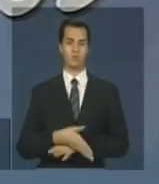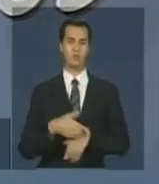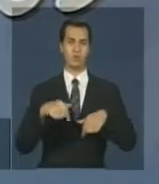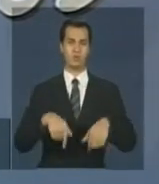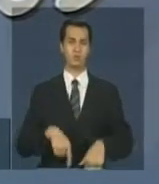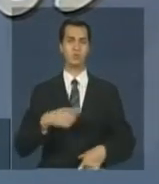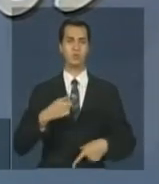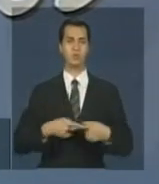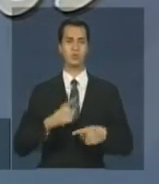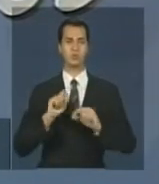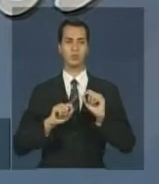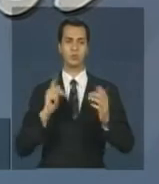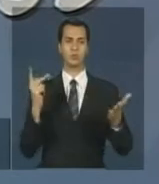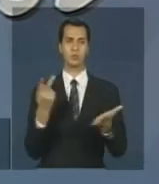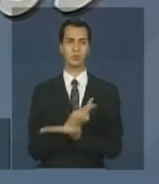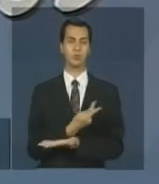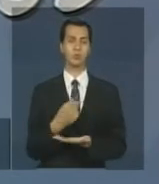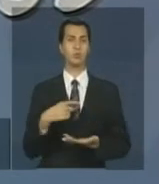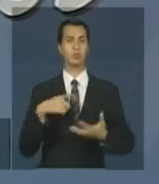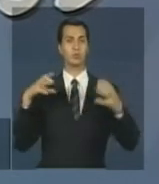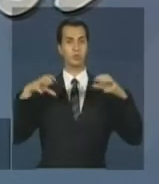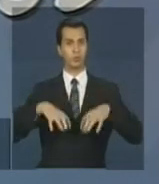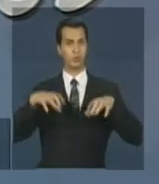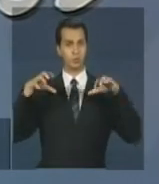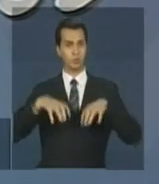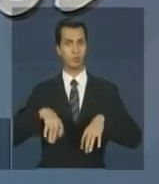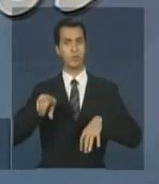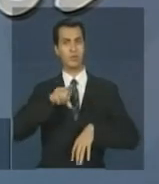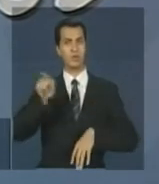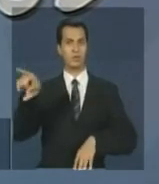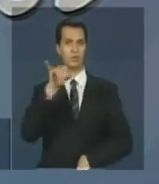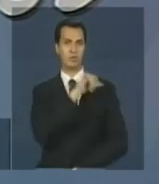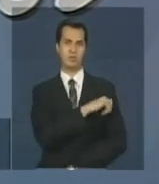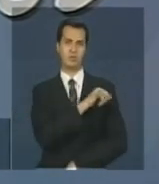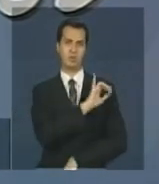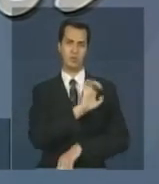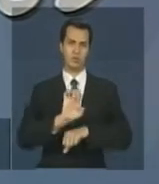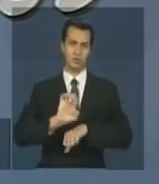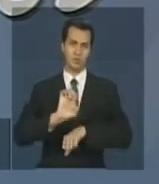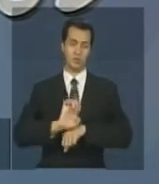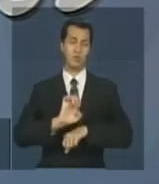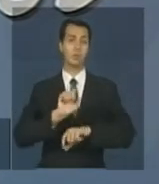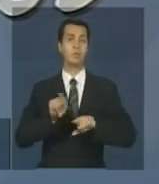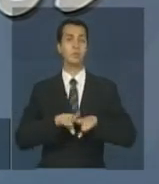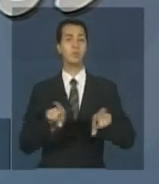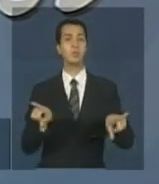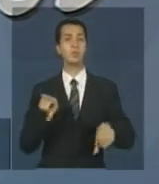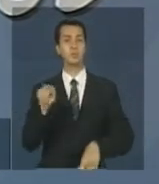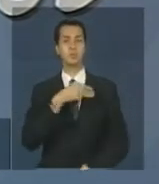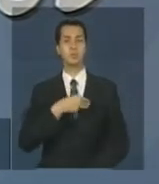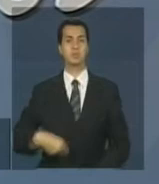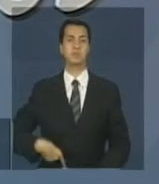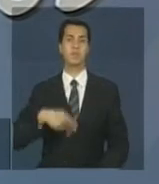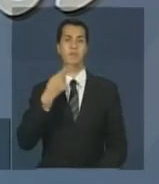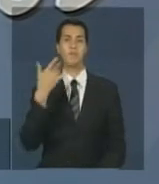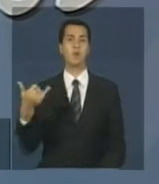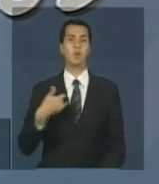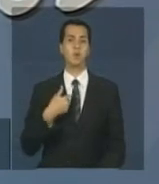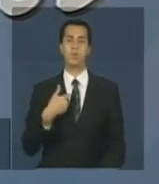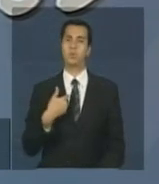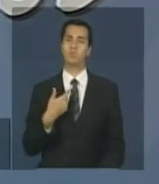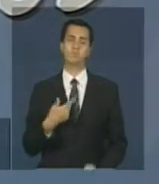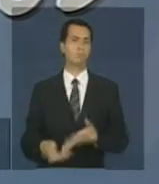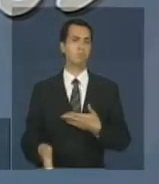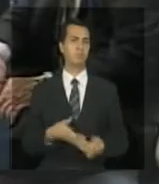uma chuva o caso da Região Serrana o deputado Glauber sabe e o ministro disse não tem final de ano não tem nada vá para lá